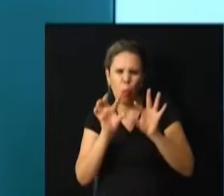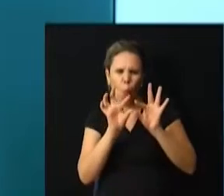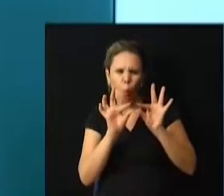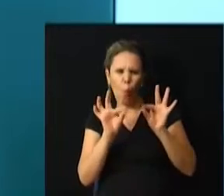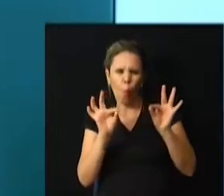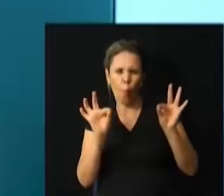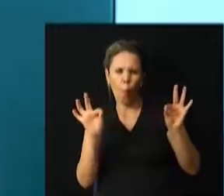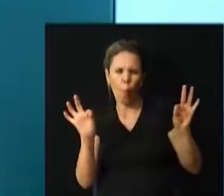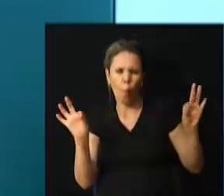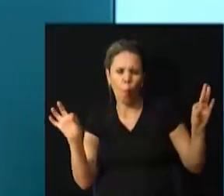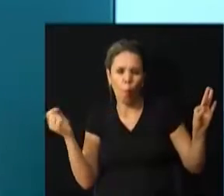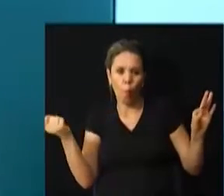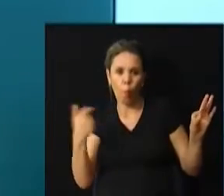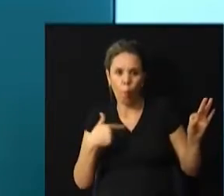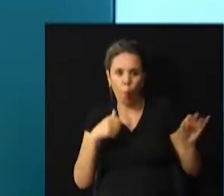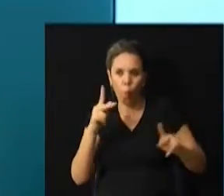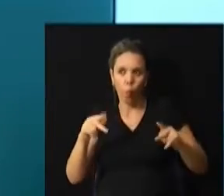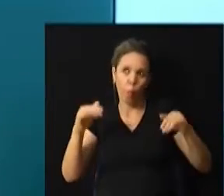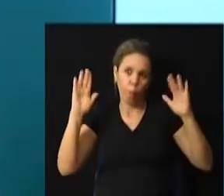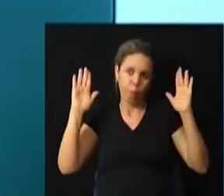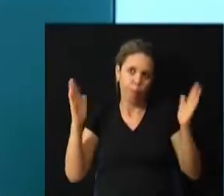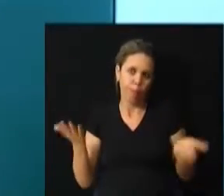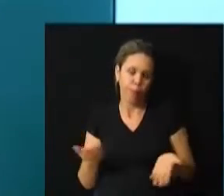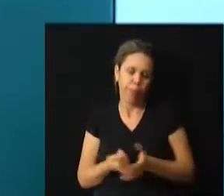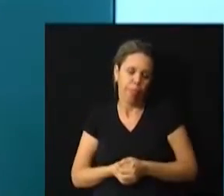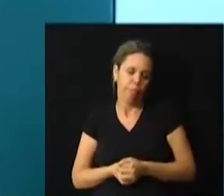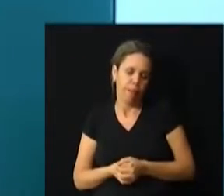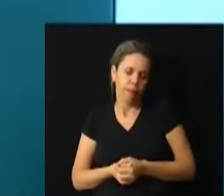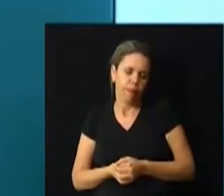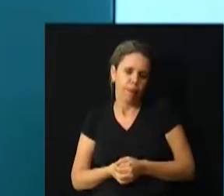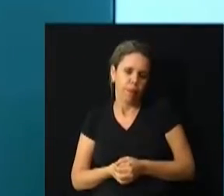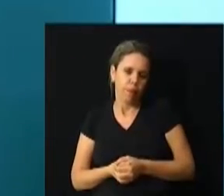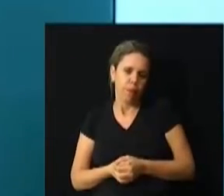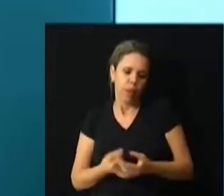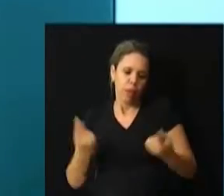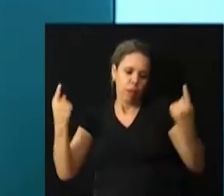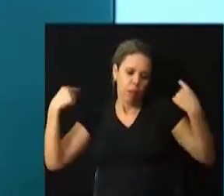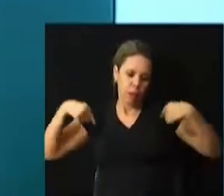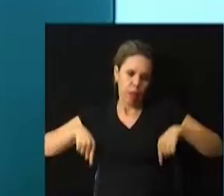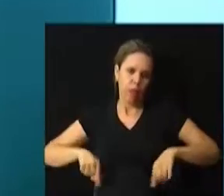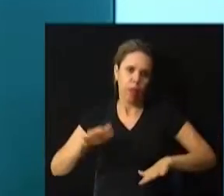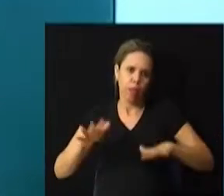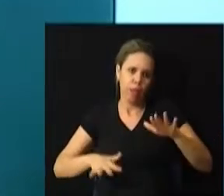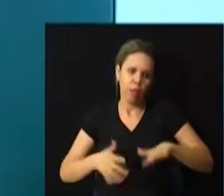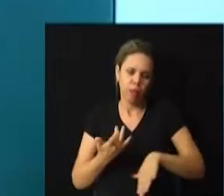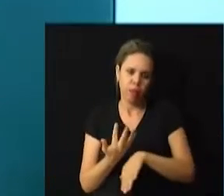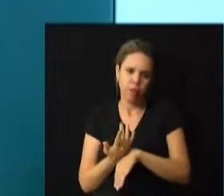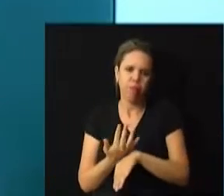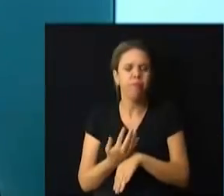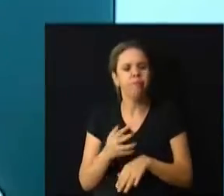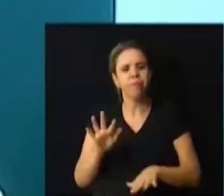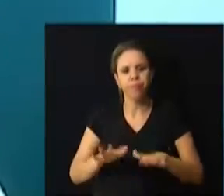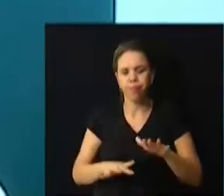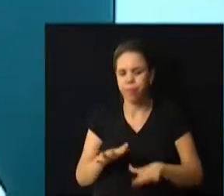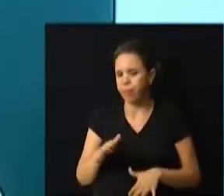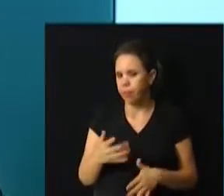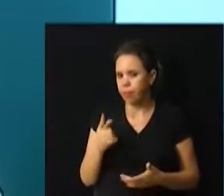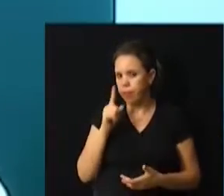criança é mais fina que a nossa, né? E a área que essa queimadura